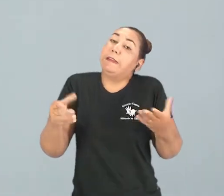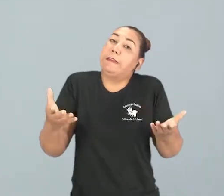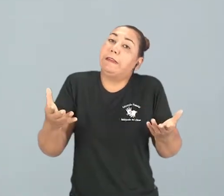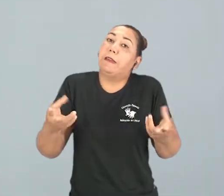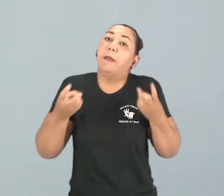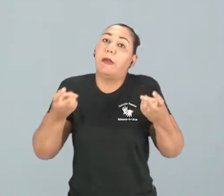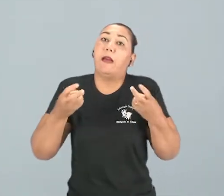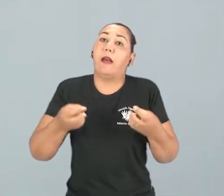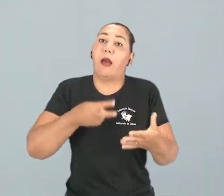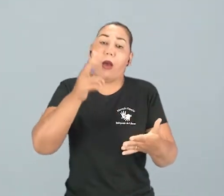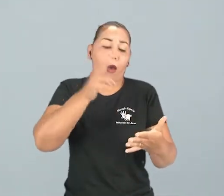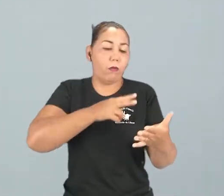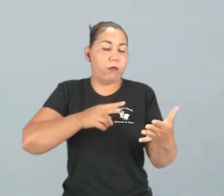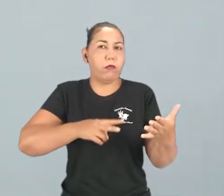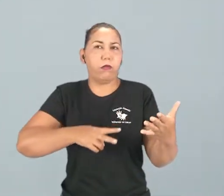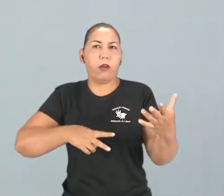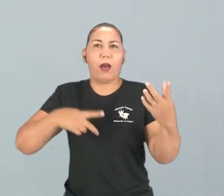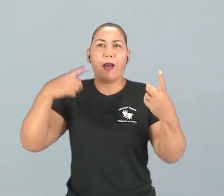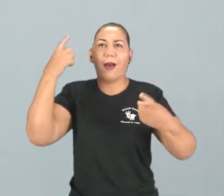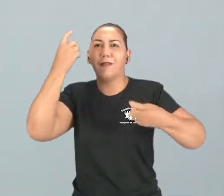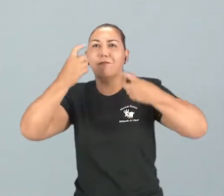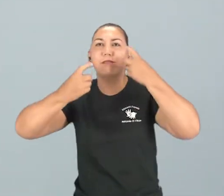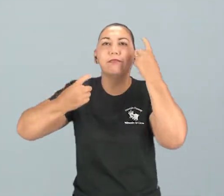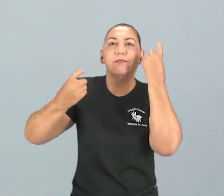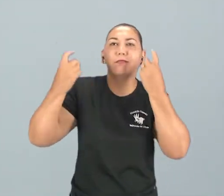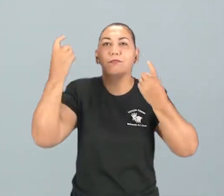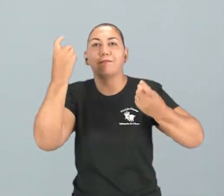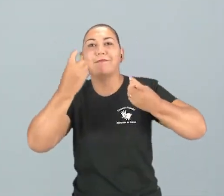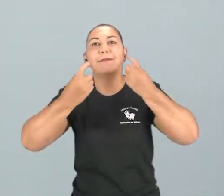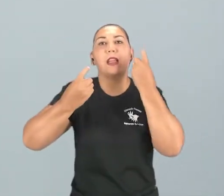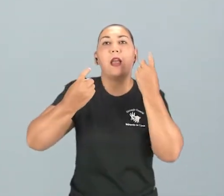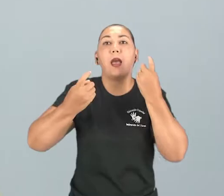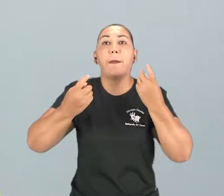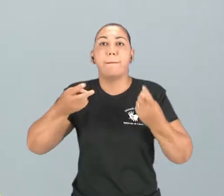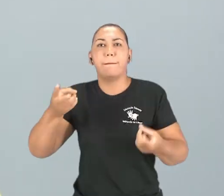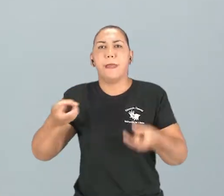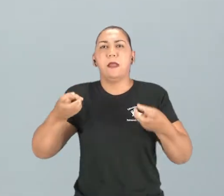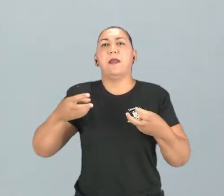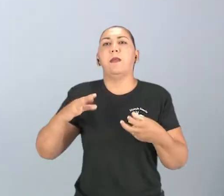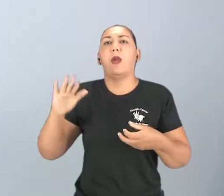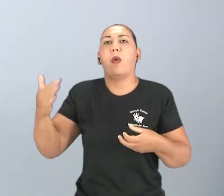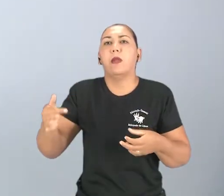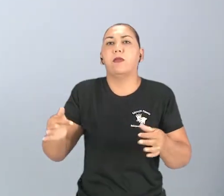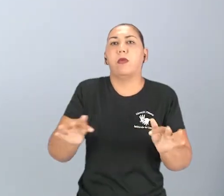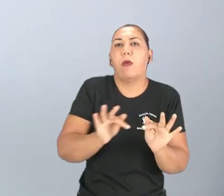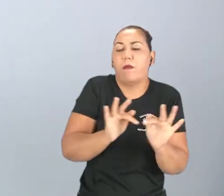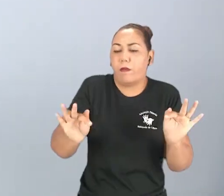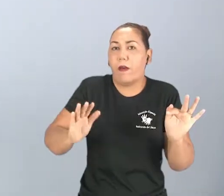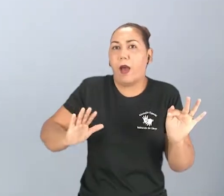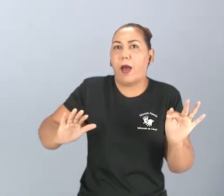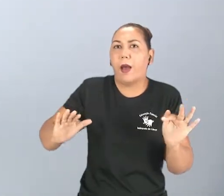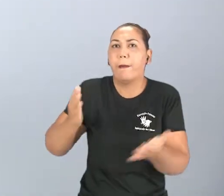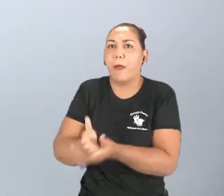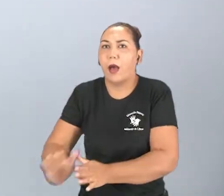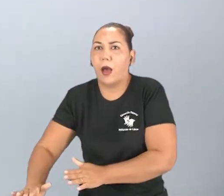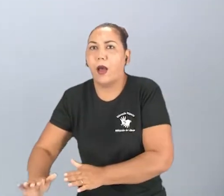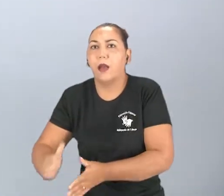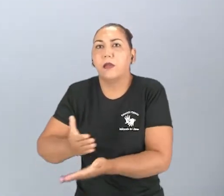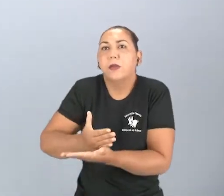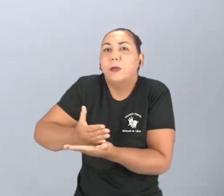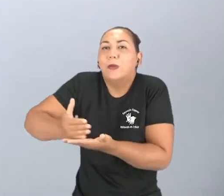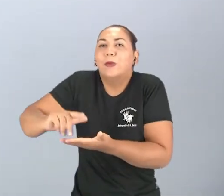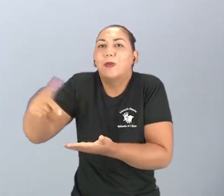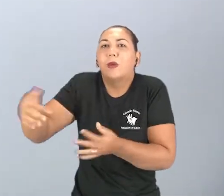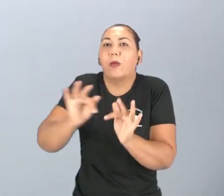né, por gestos, por expressões, para a gente saber quando terminou uma frase e começou a outra. As